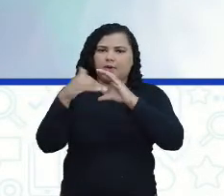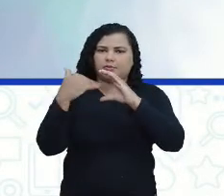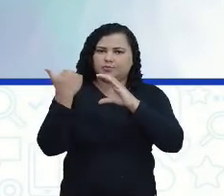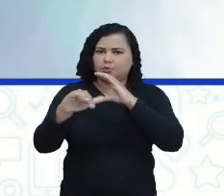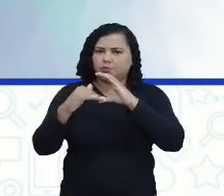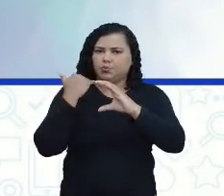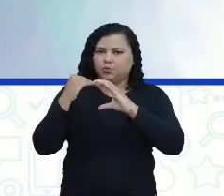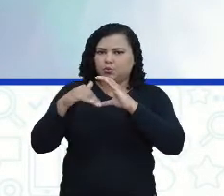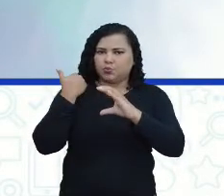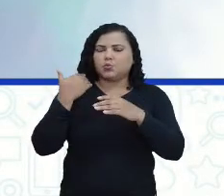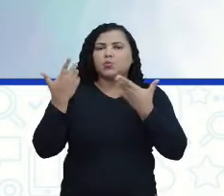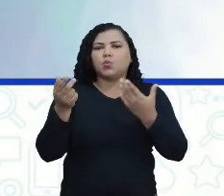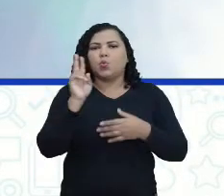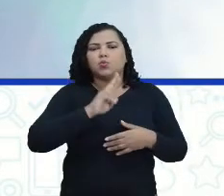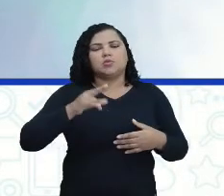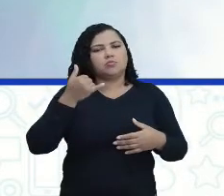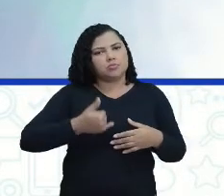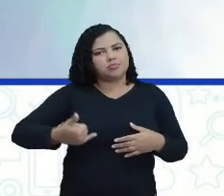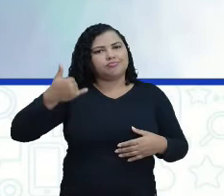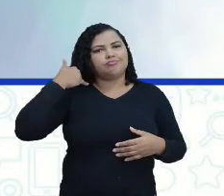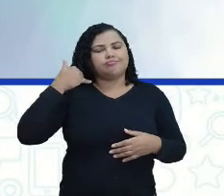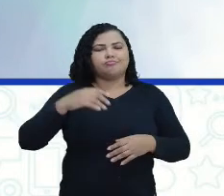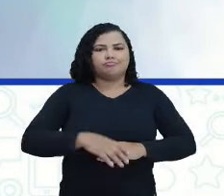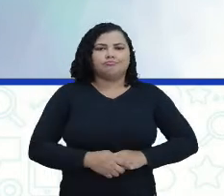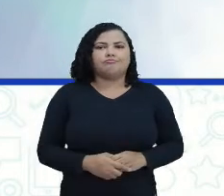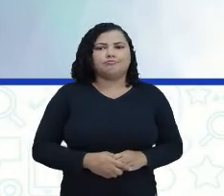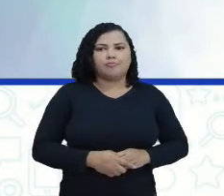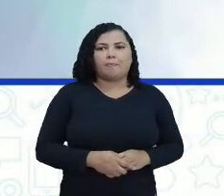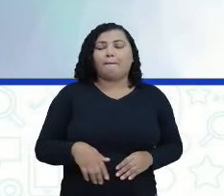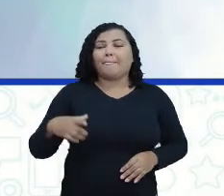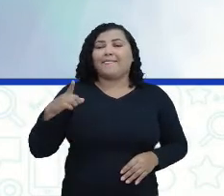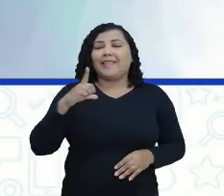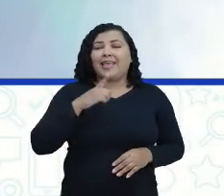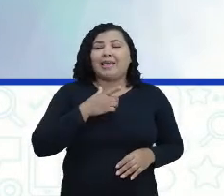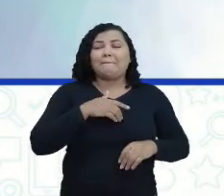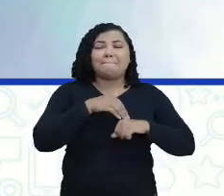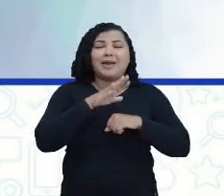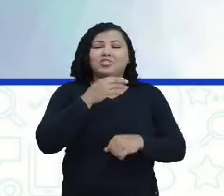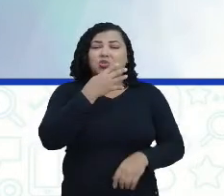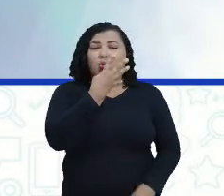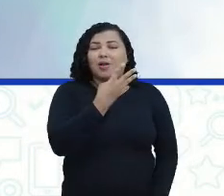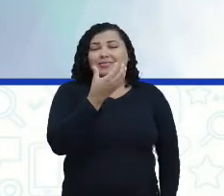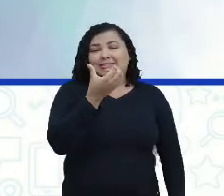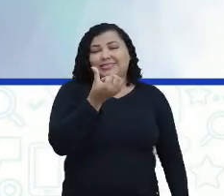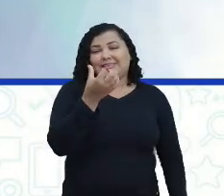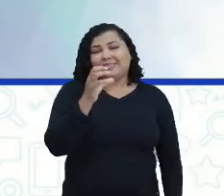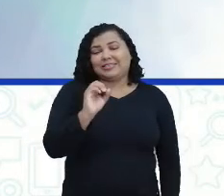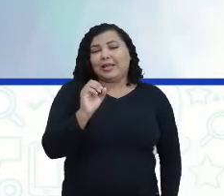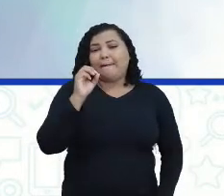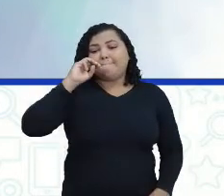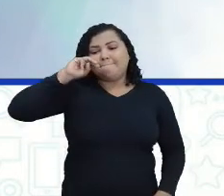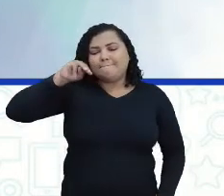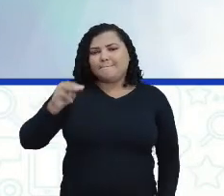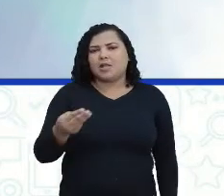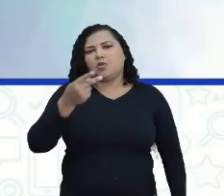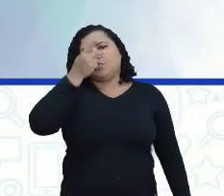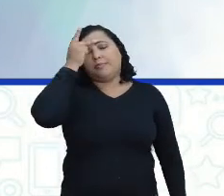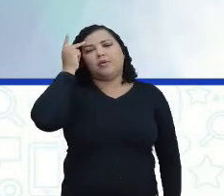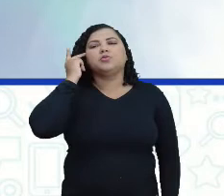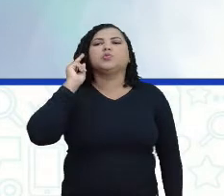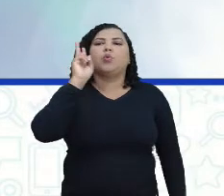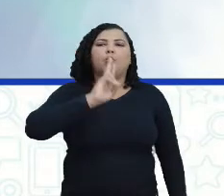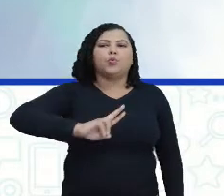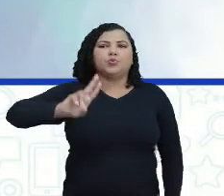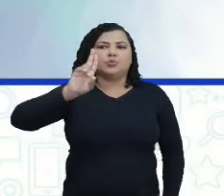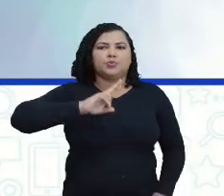por smartphones, o WhatsApp conta com mais de 460 milhões de usuários e recentemente foi